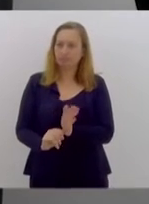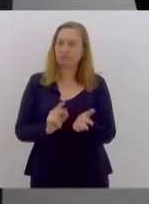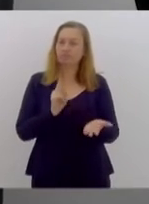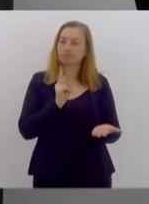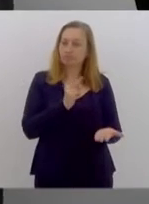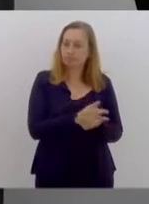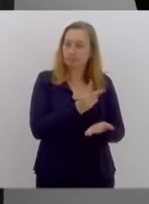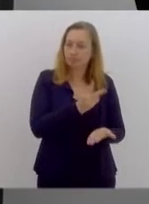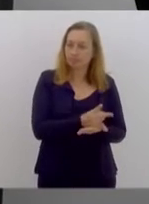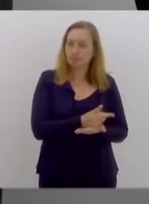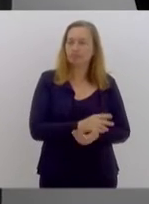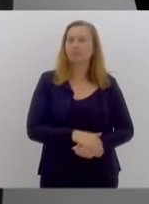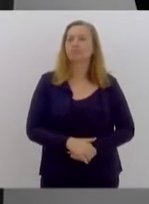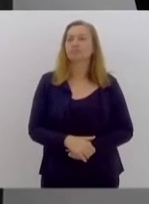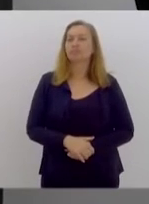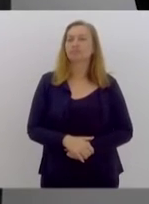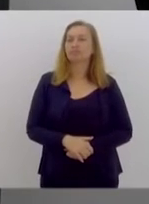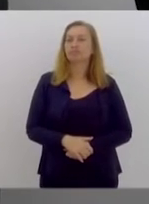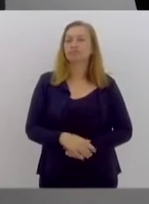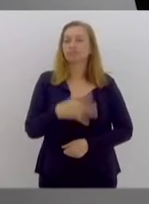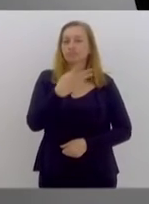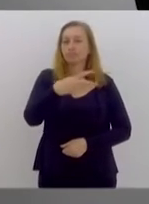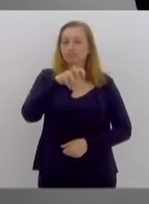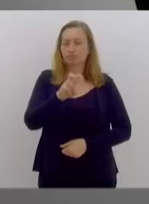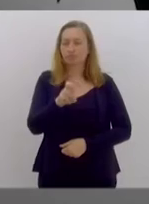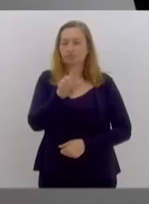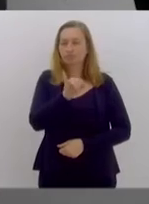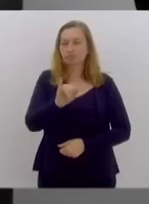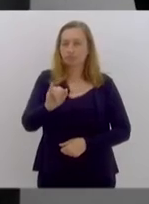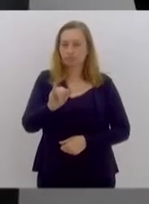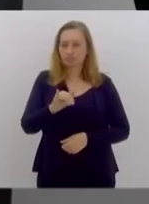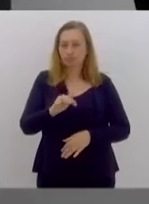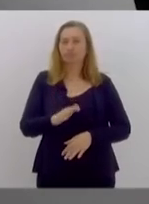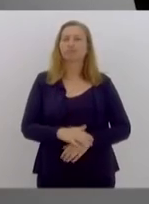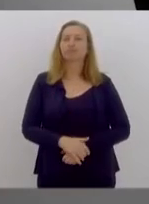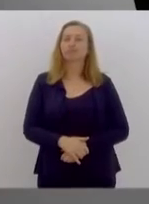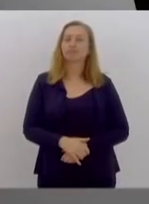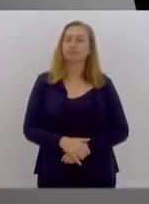perpassando aí 45 dias de